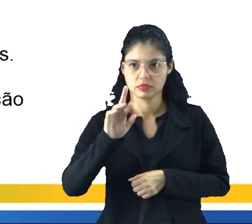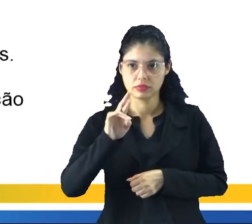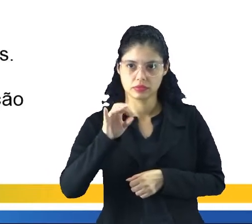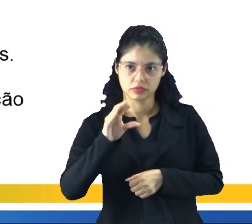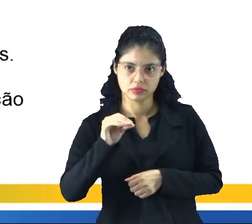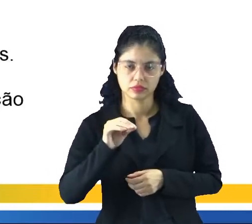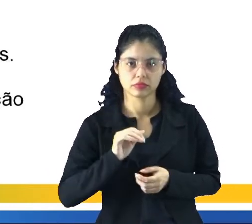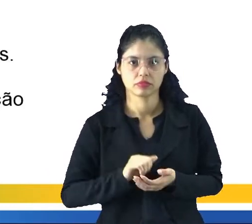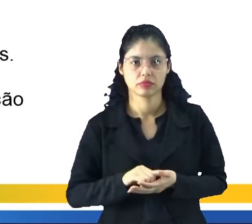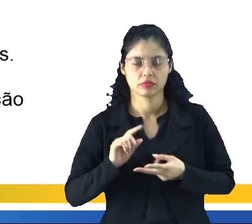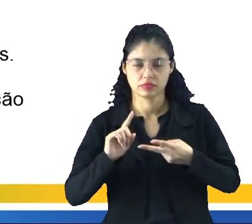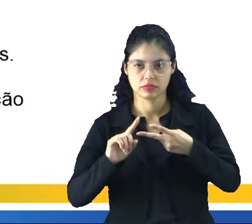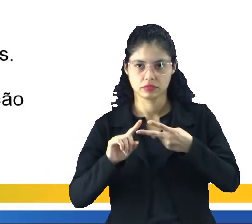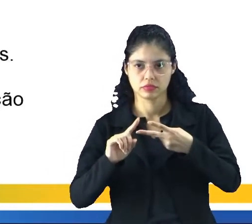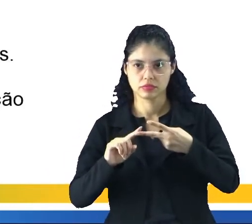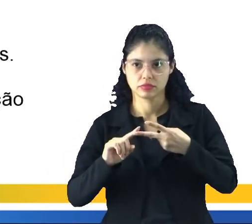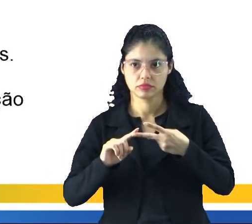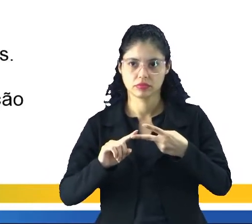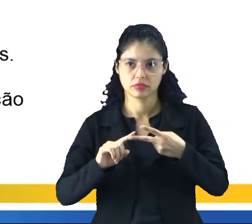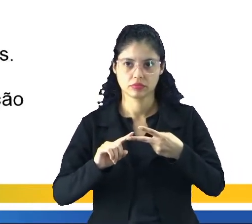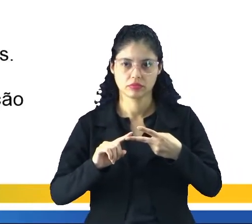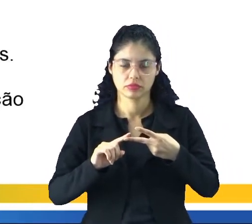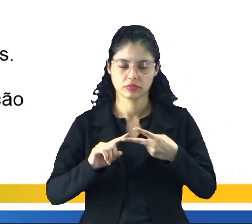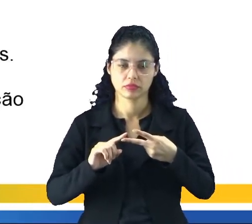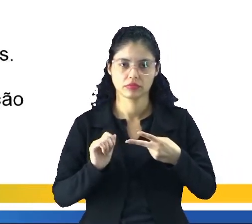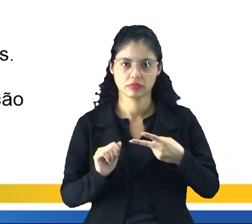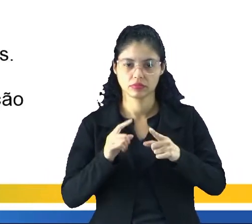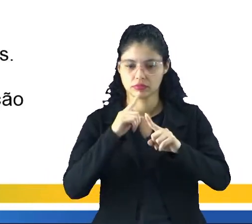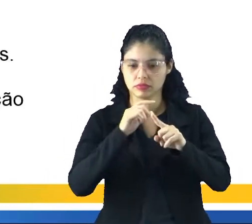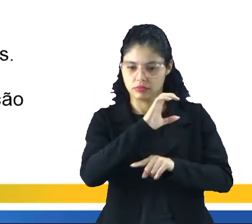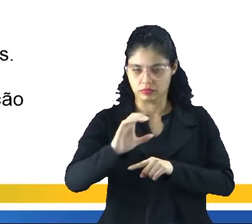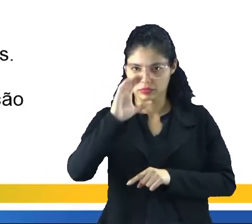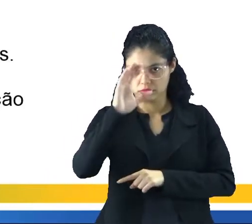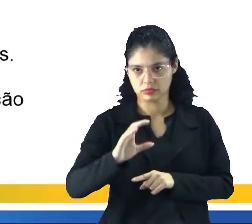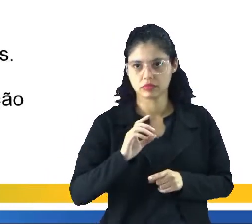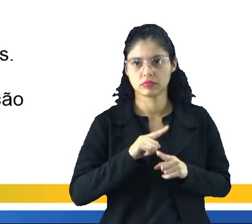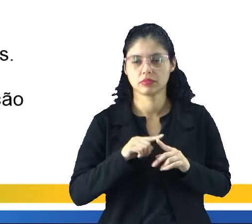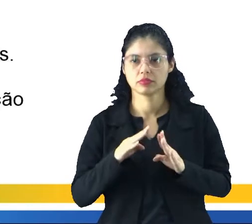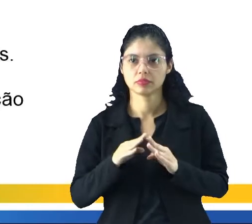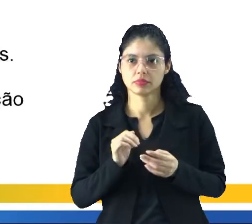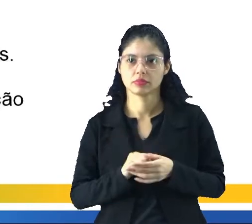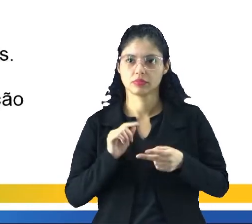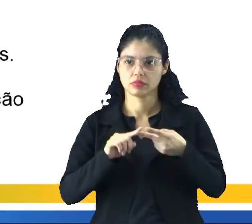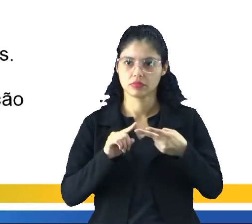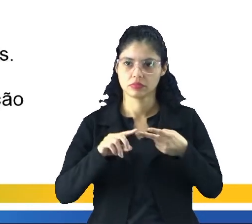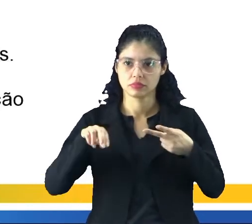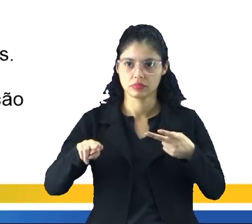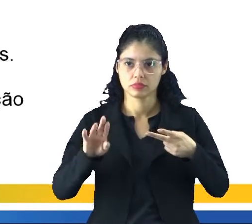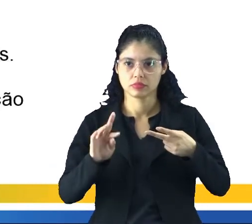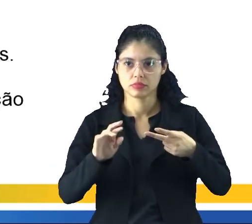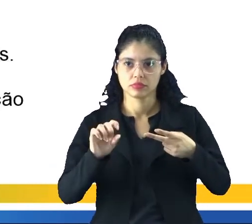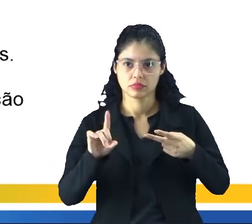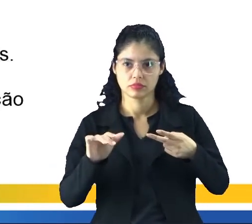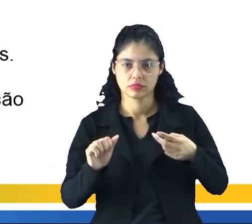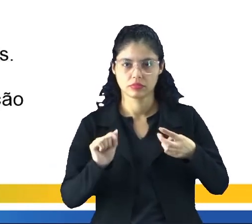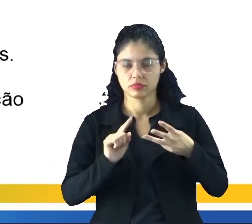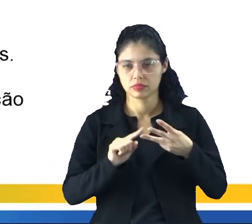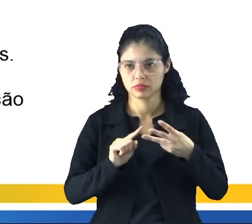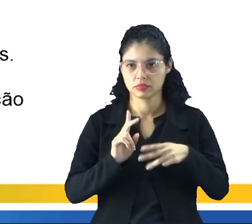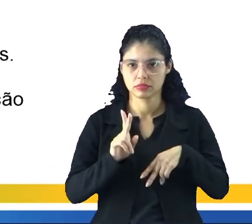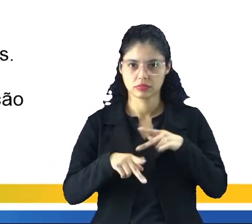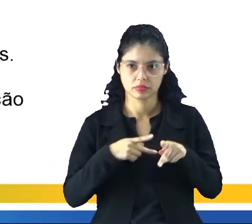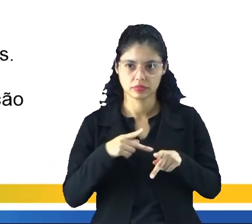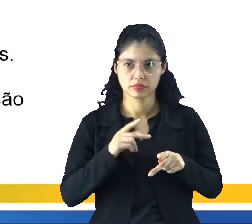clero, a alta cúpula aí da Igreja Católica, o segundo estado formado pela nobreza e o terceiro estado formado